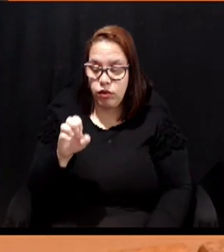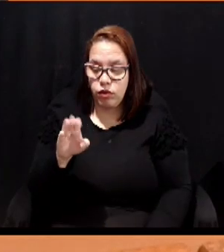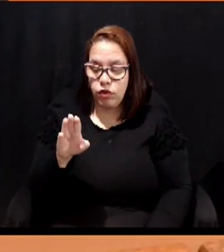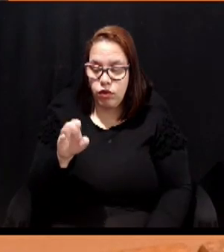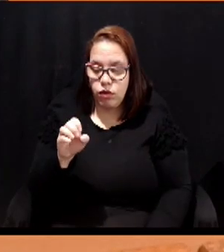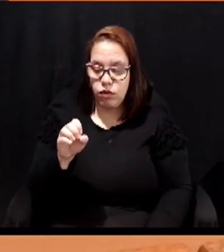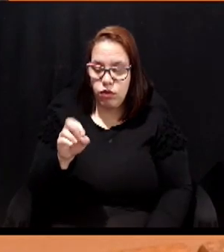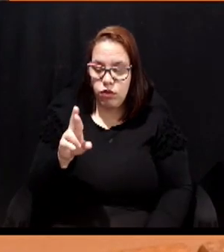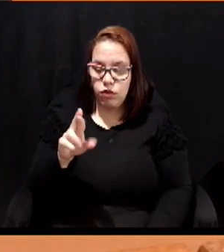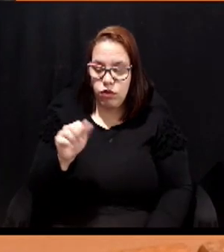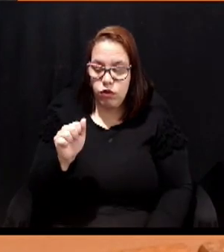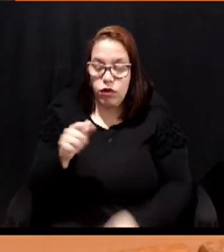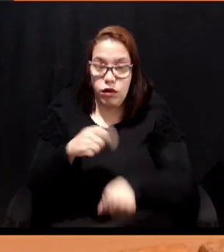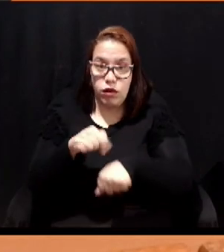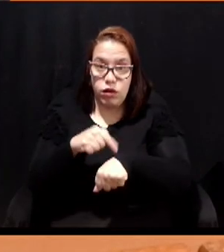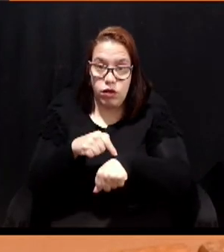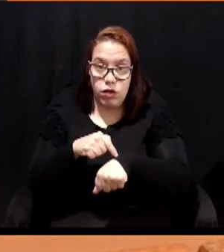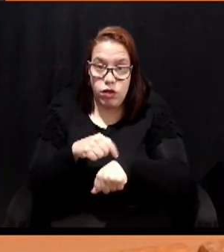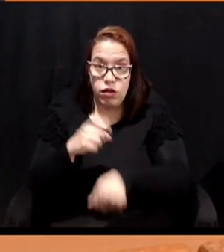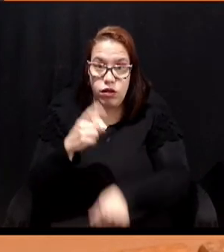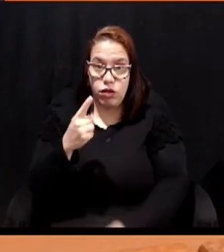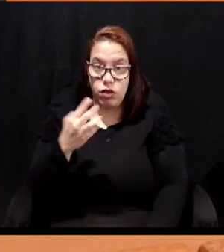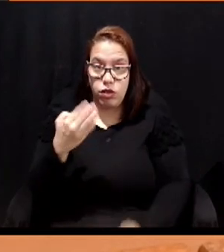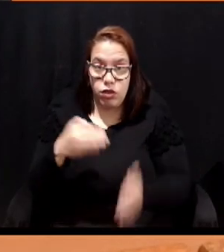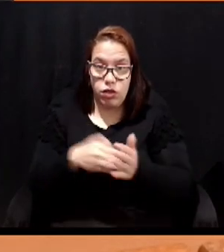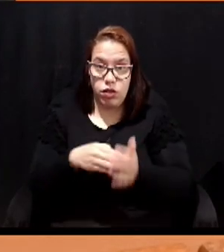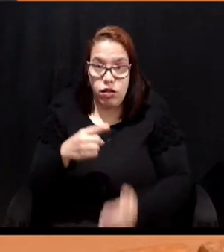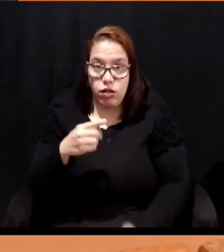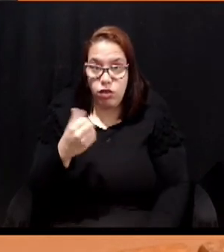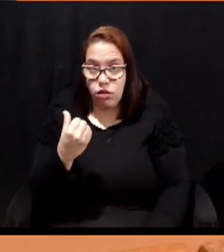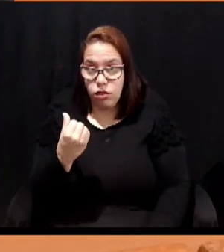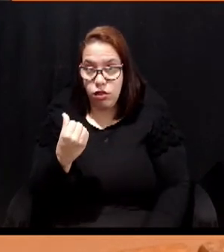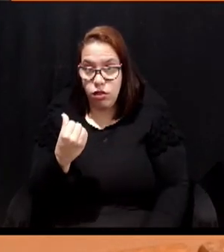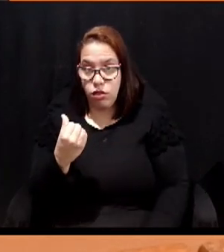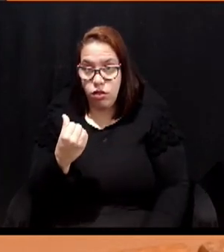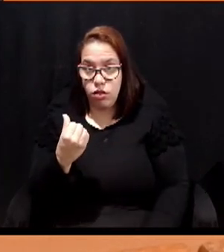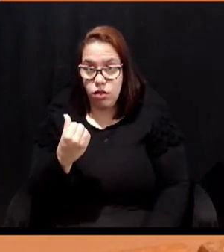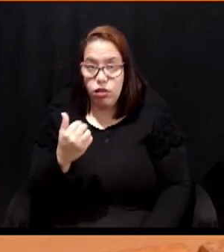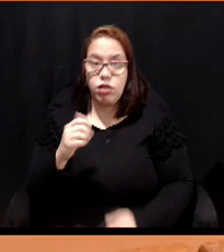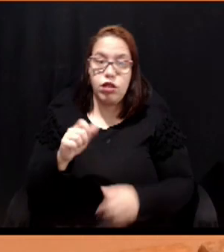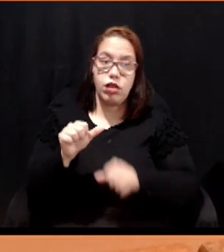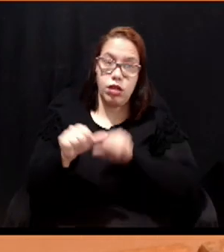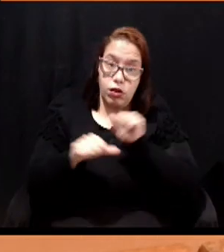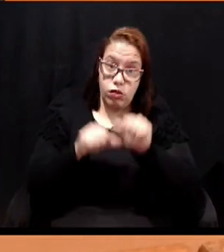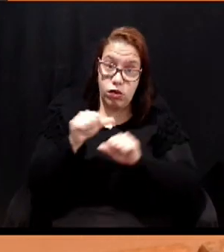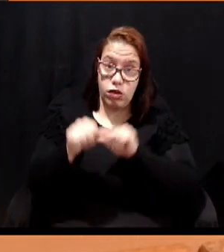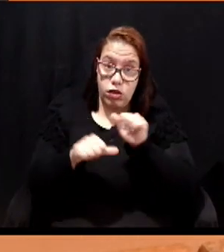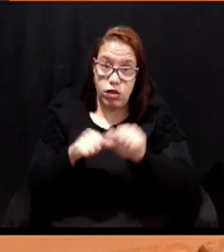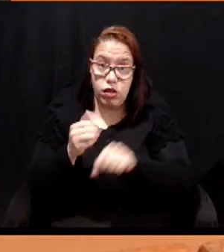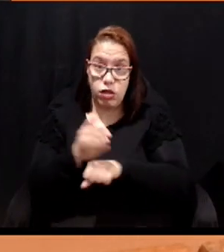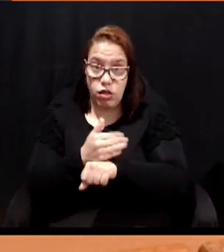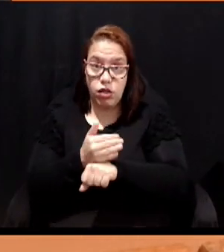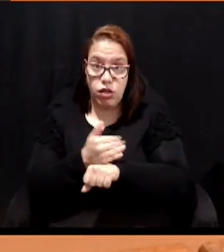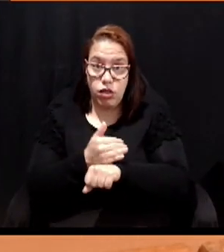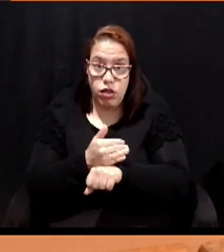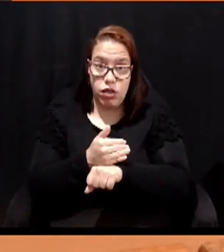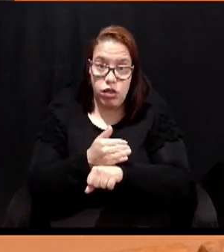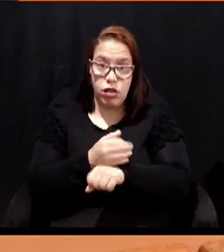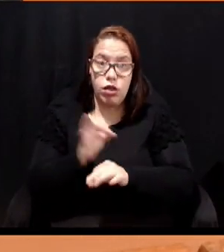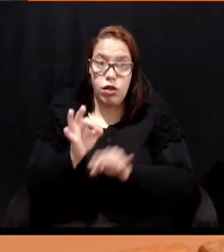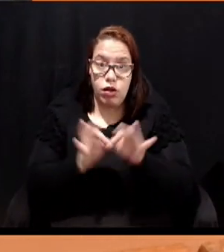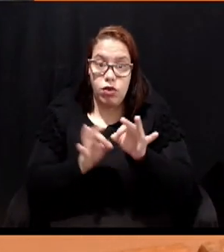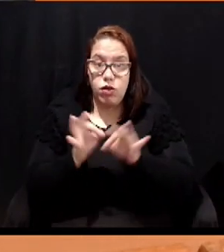horário das 14 às 16, às vezes a gente tem que dar uma modificada nele, antecipando aqui do planejamento, dar